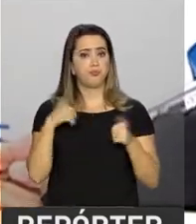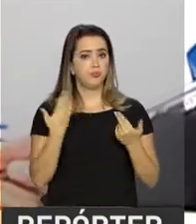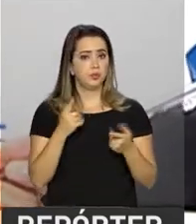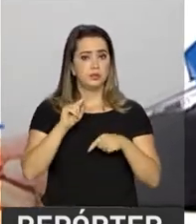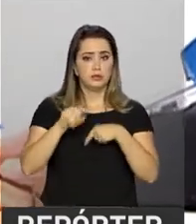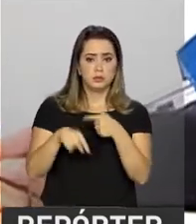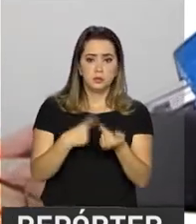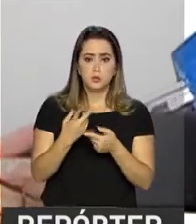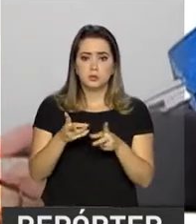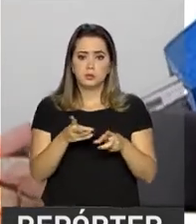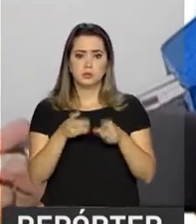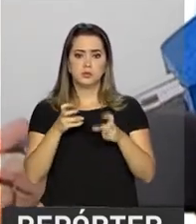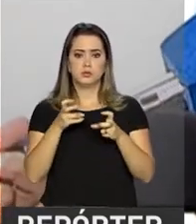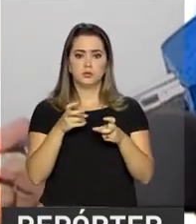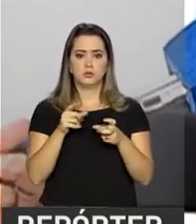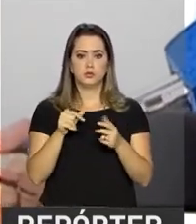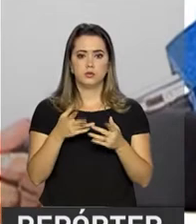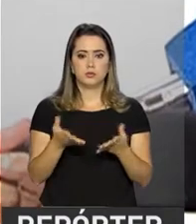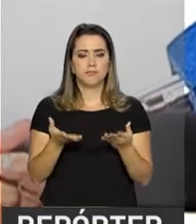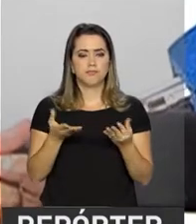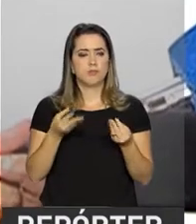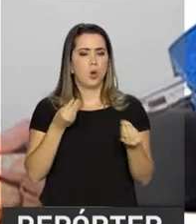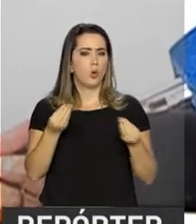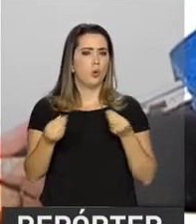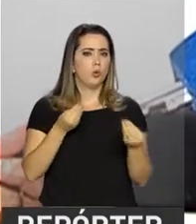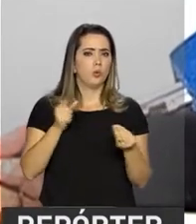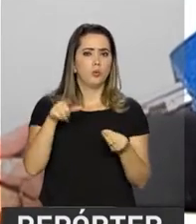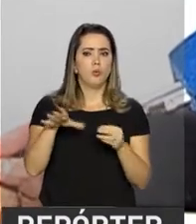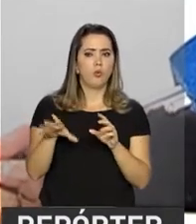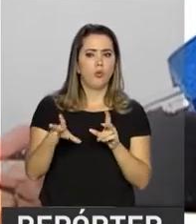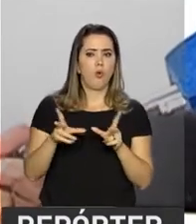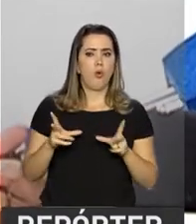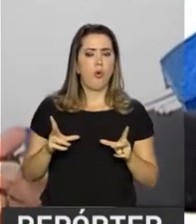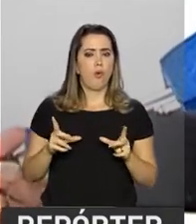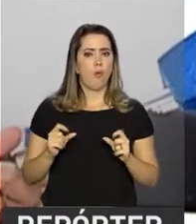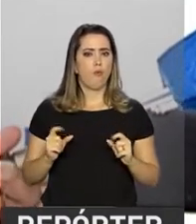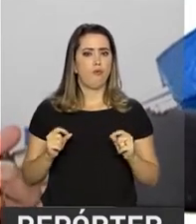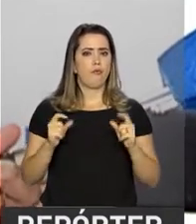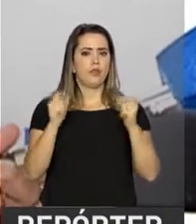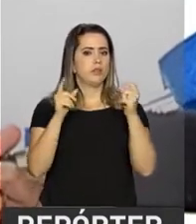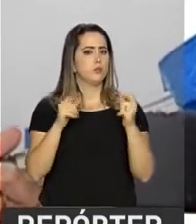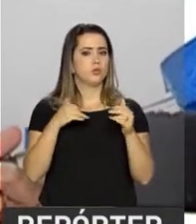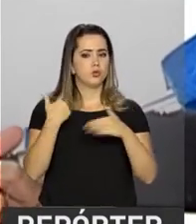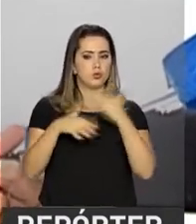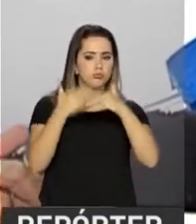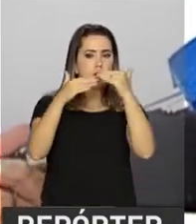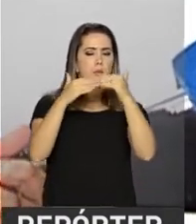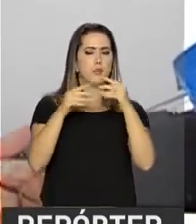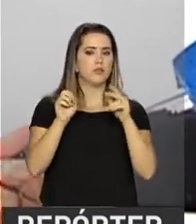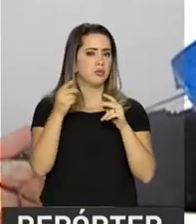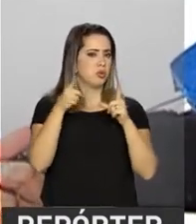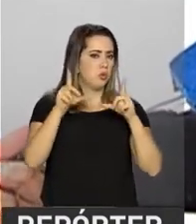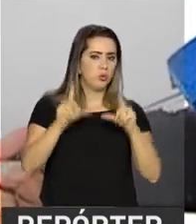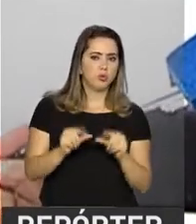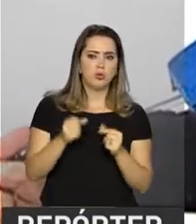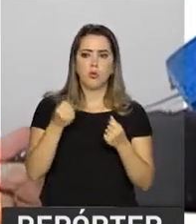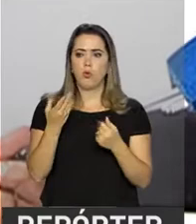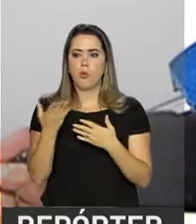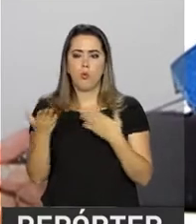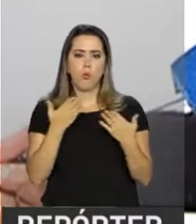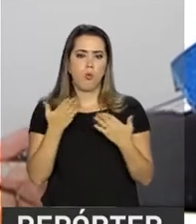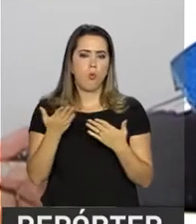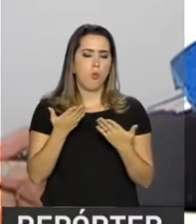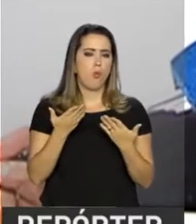partir daí nós vamos poder então analisar se houve vai replicar quanto ele precisa ser injetado